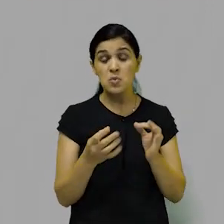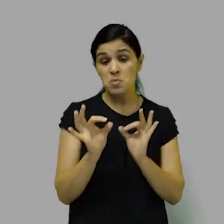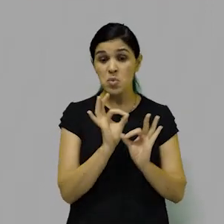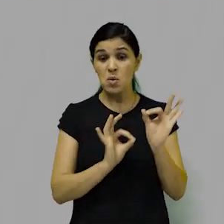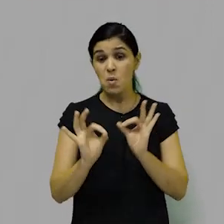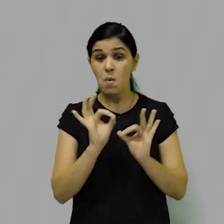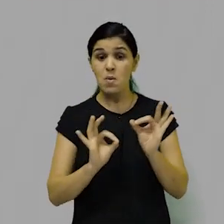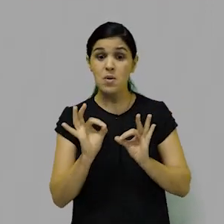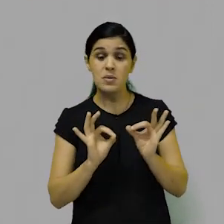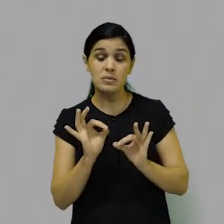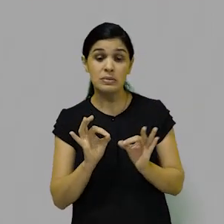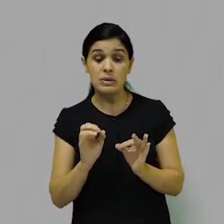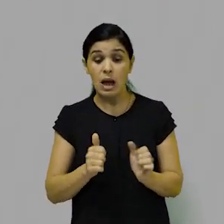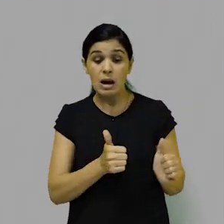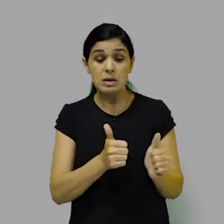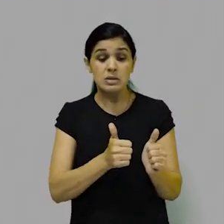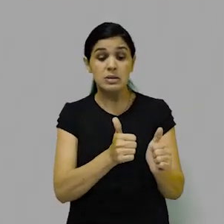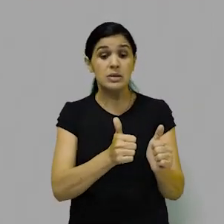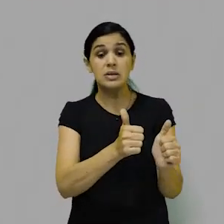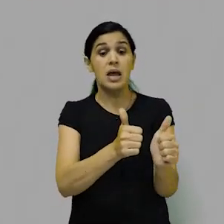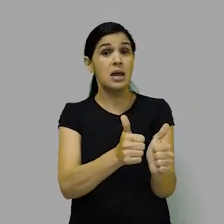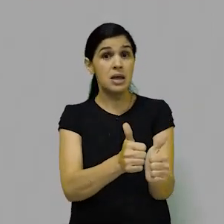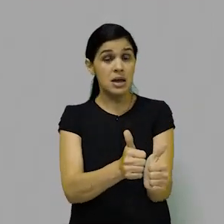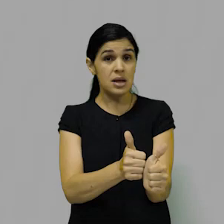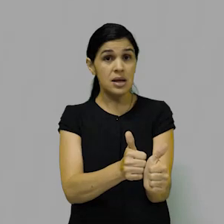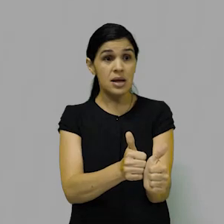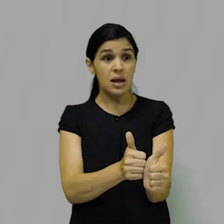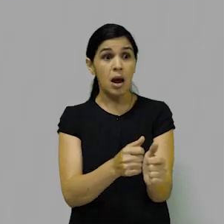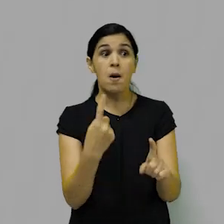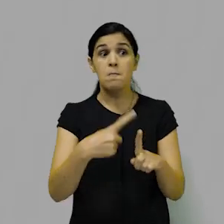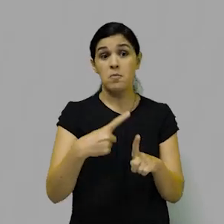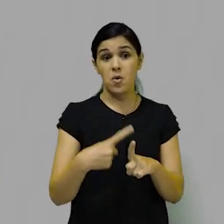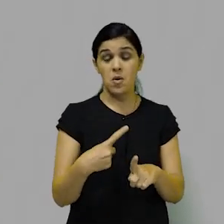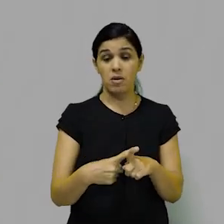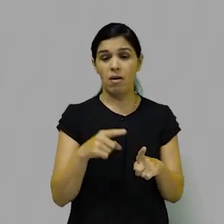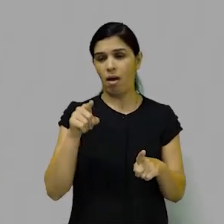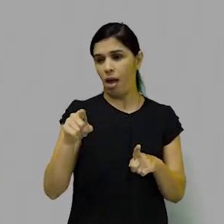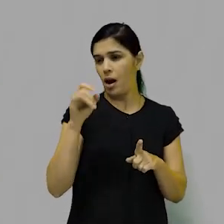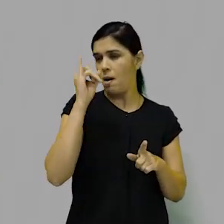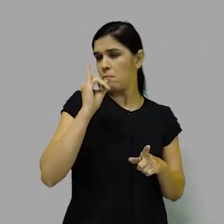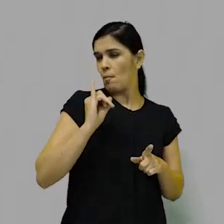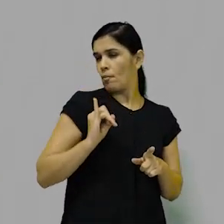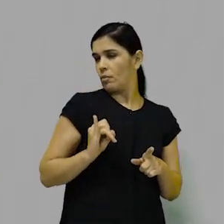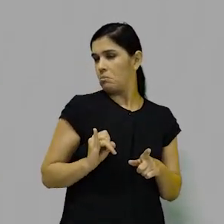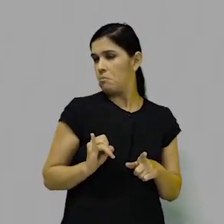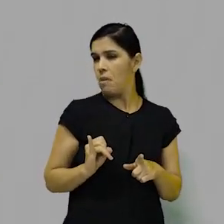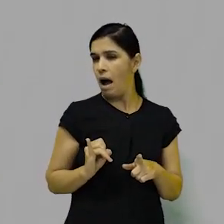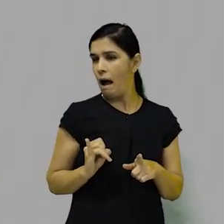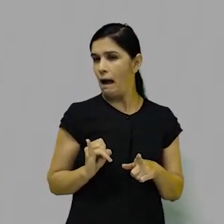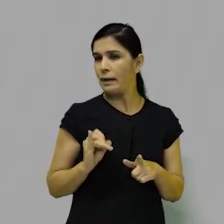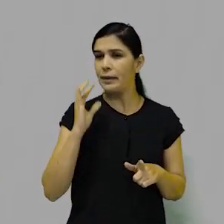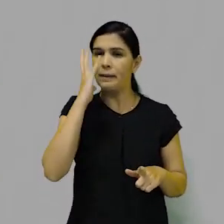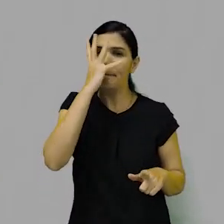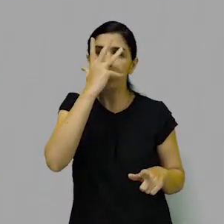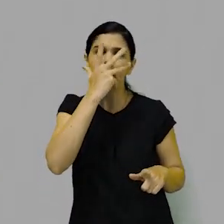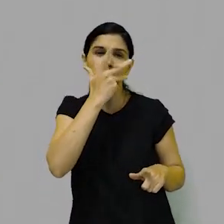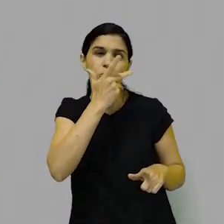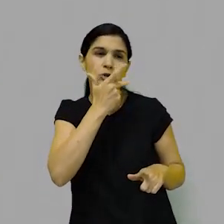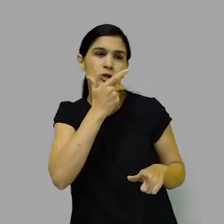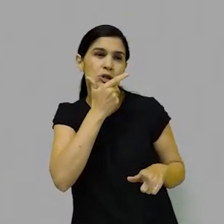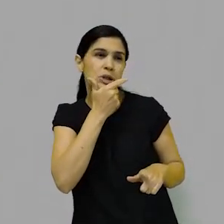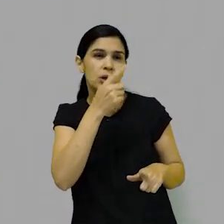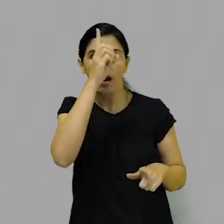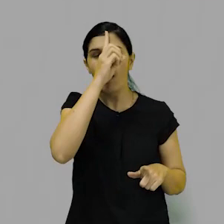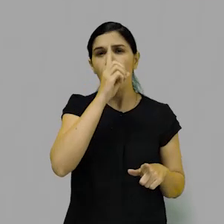esse padrão. Porque a busca por um padrão, essa imitação, por muitas das vezes,